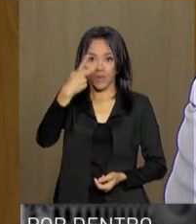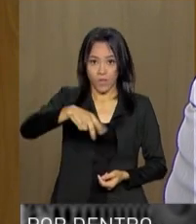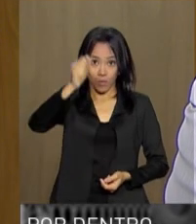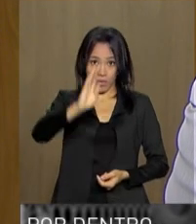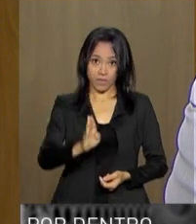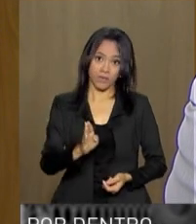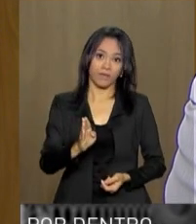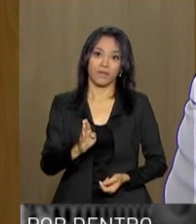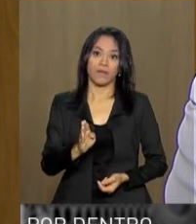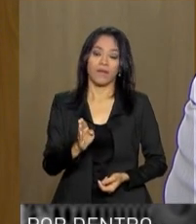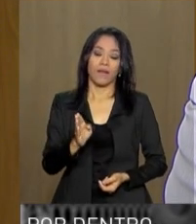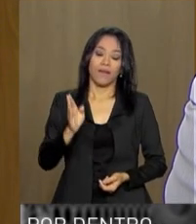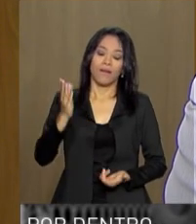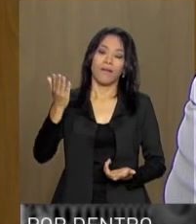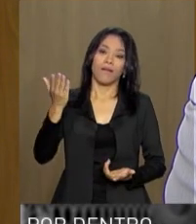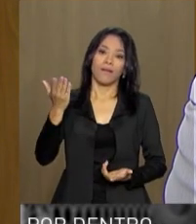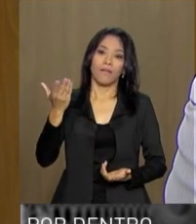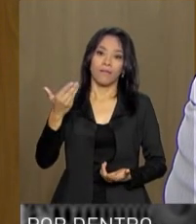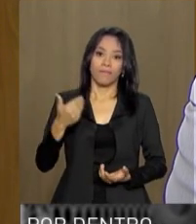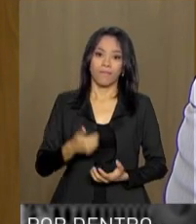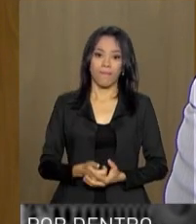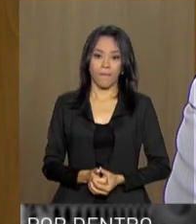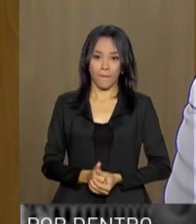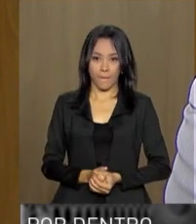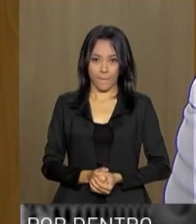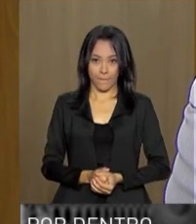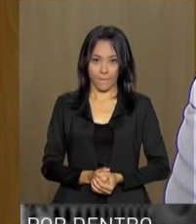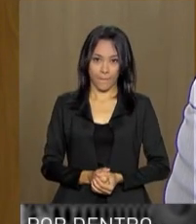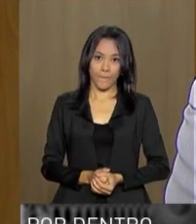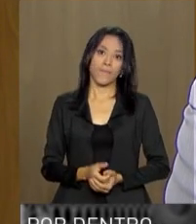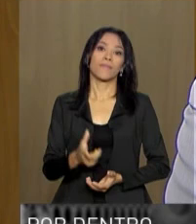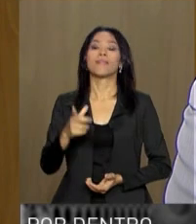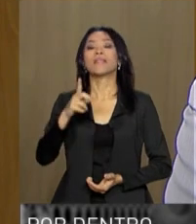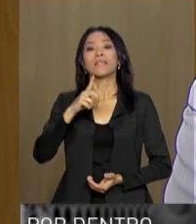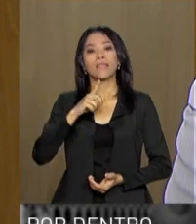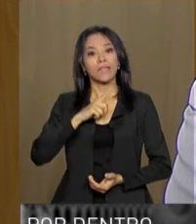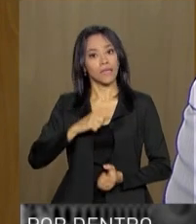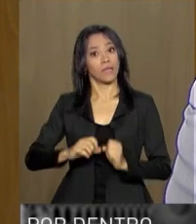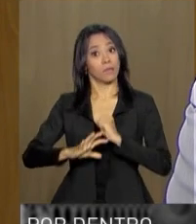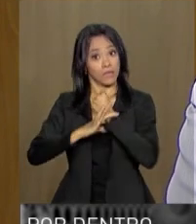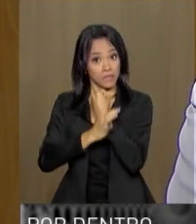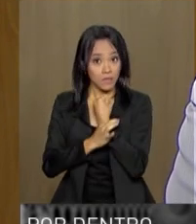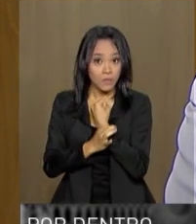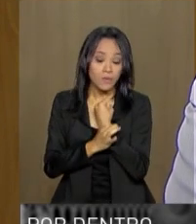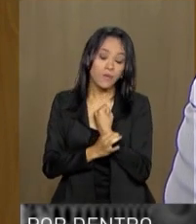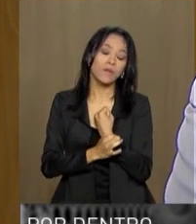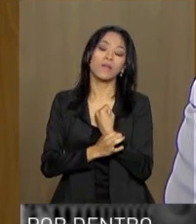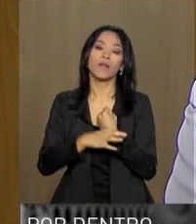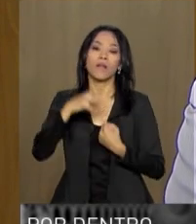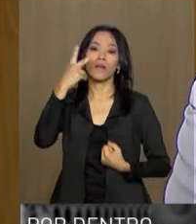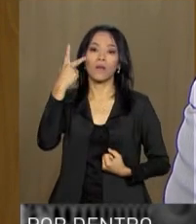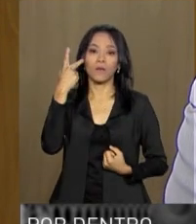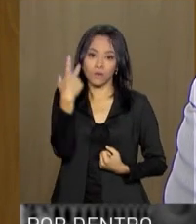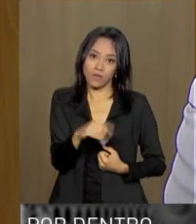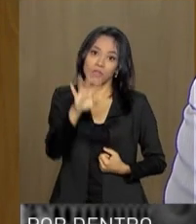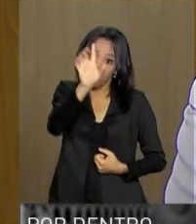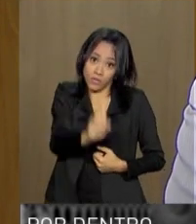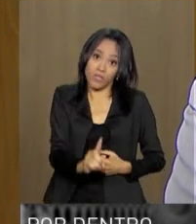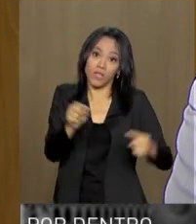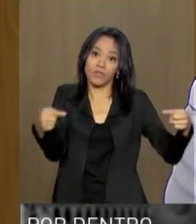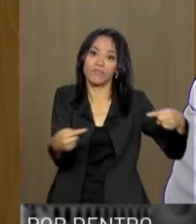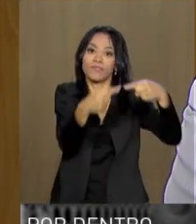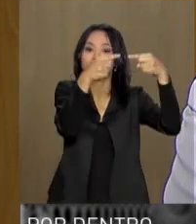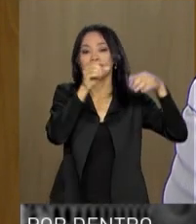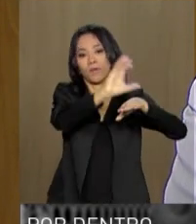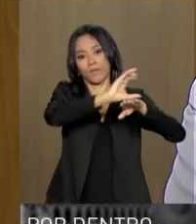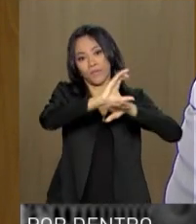ela seja garantida a garantia dos seus direitos constitucionais infelizmente vivemos